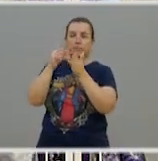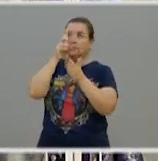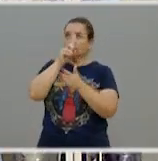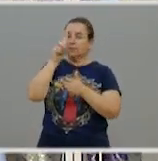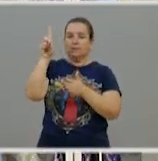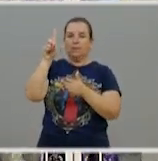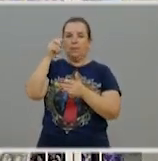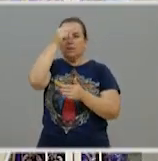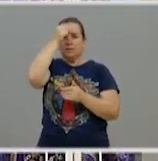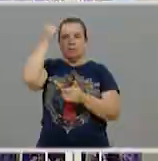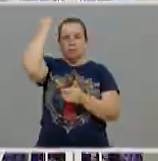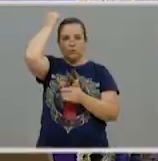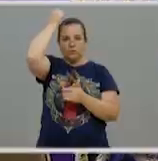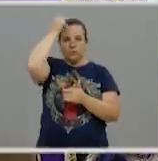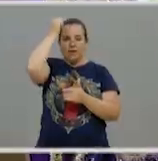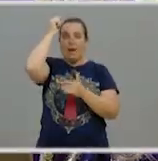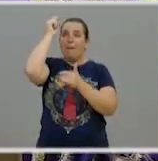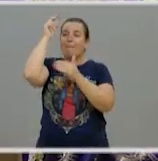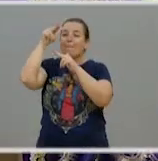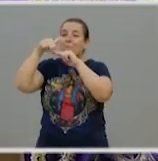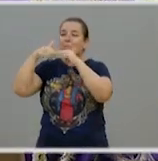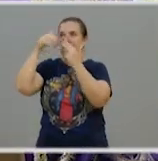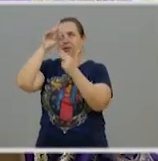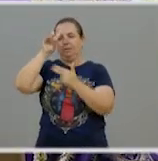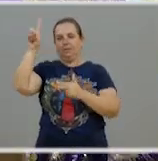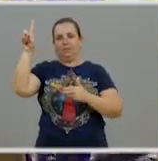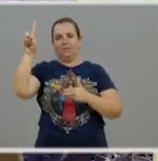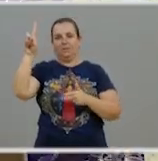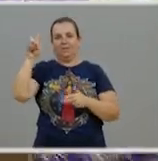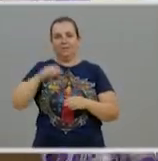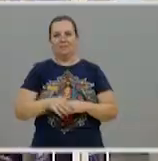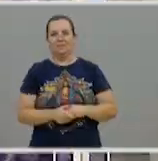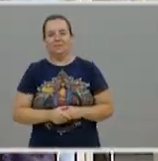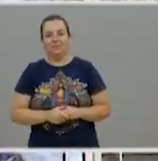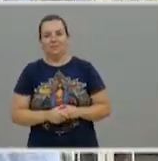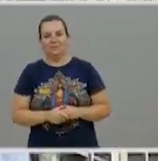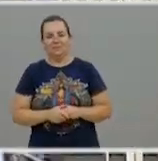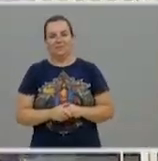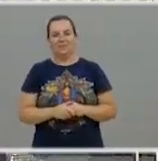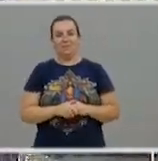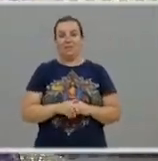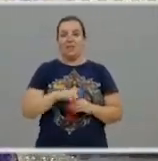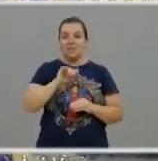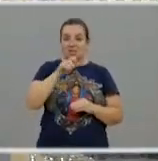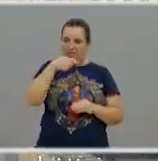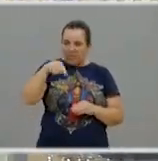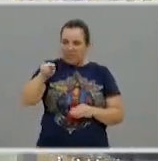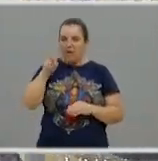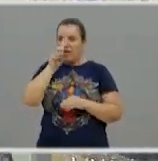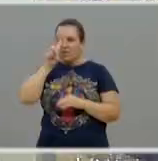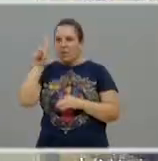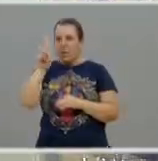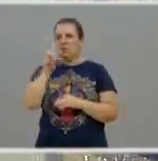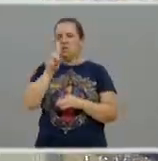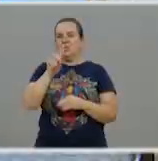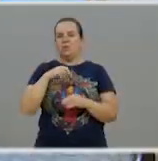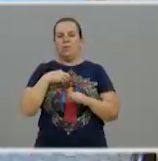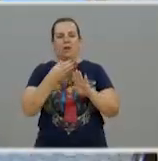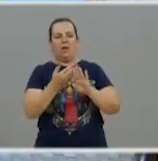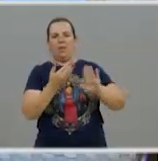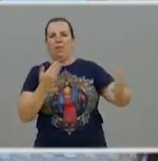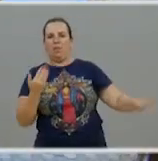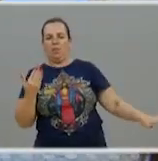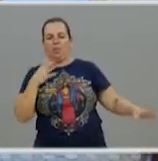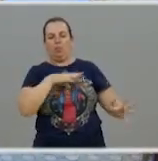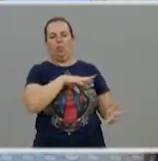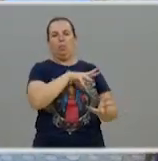ser santificado em Deus. É diferente. Se vai a Deus não para se distanciar do